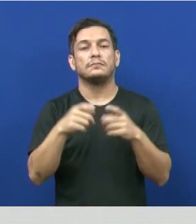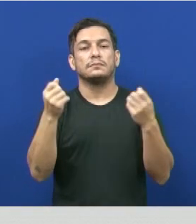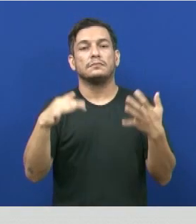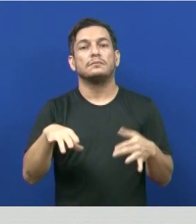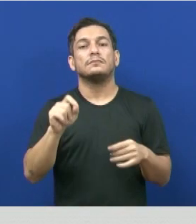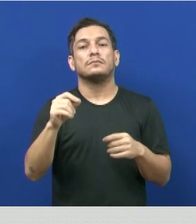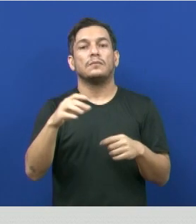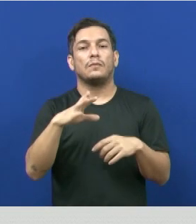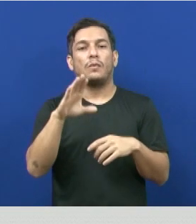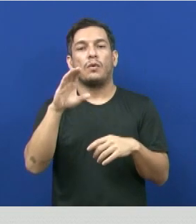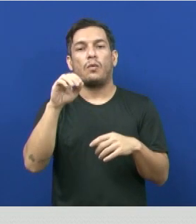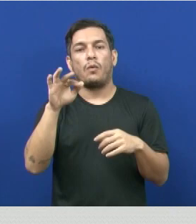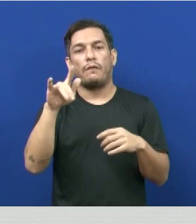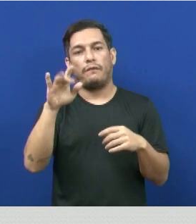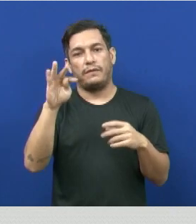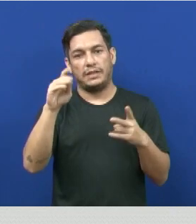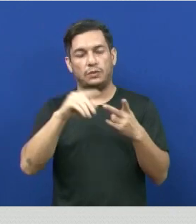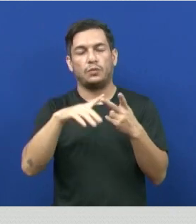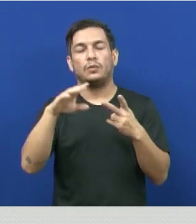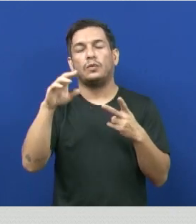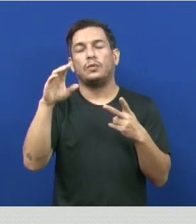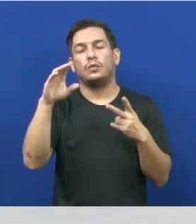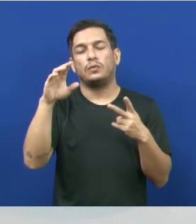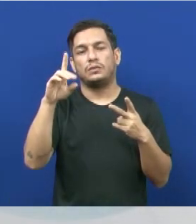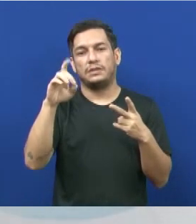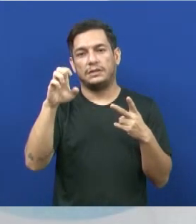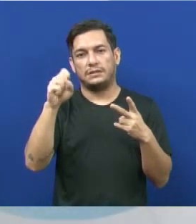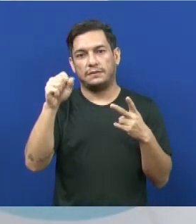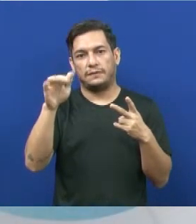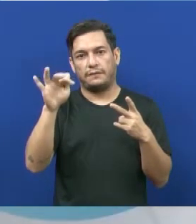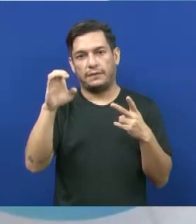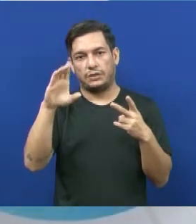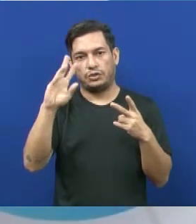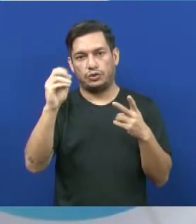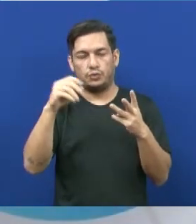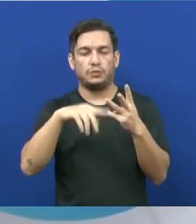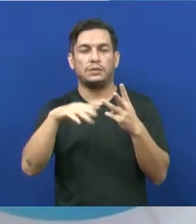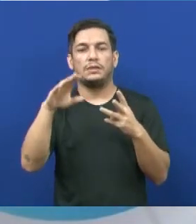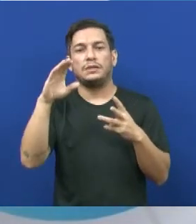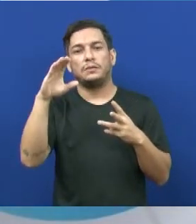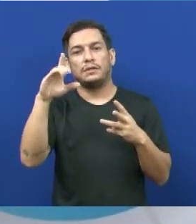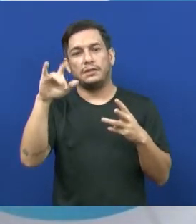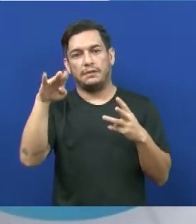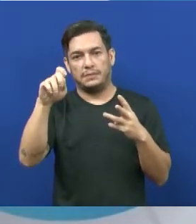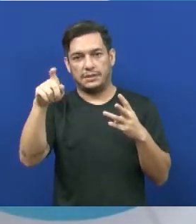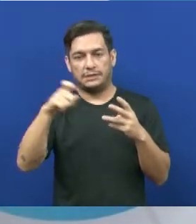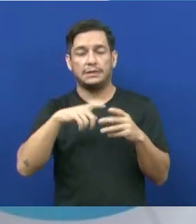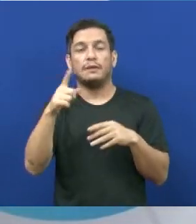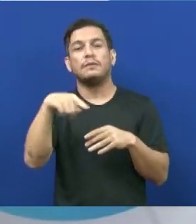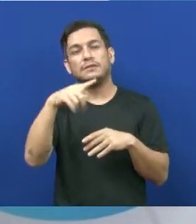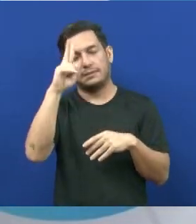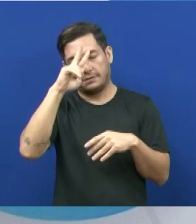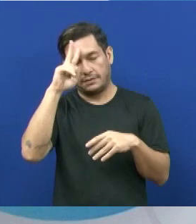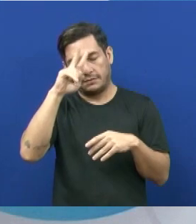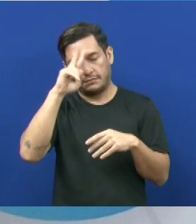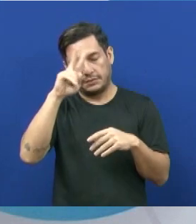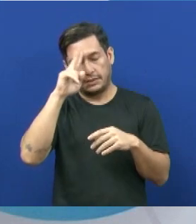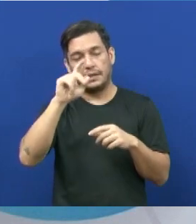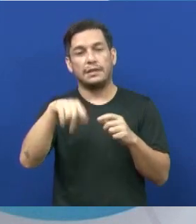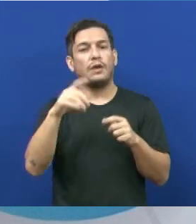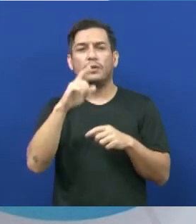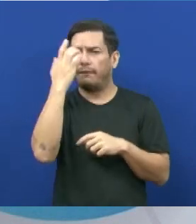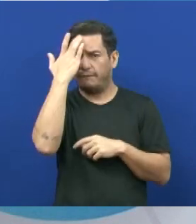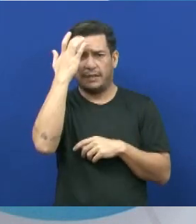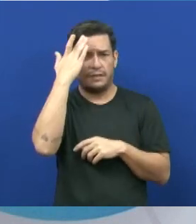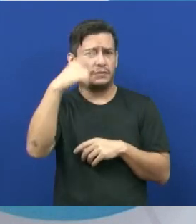vai abordar o conflito ou clímax eo desfecho o fim da sua história esse era só para você se lembrar um pouquinho do causo que é